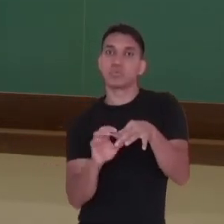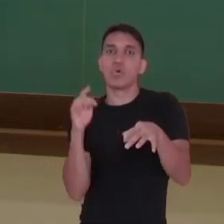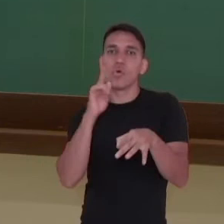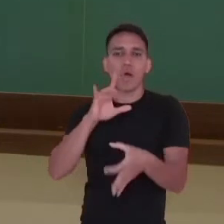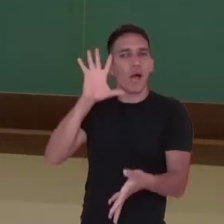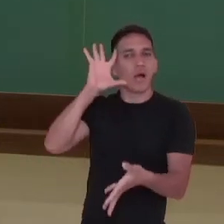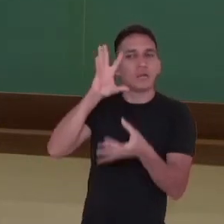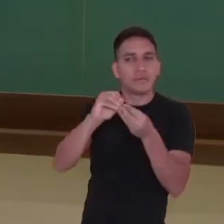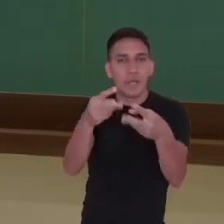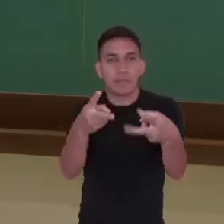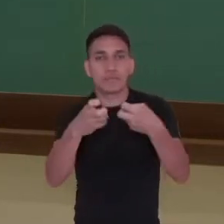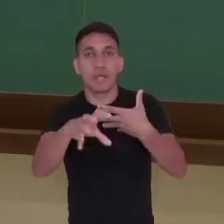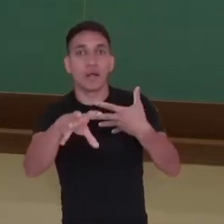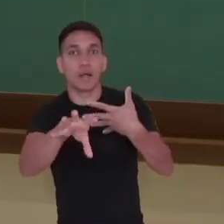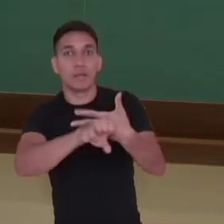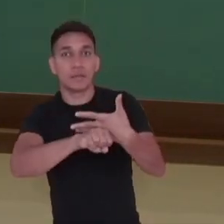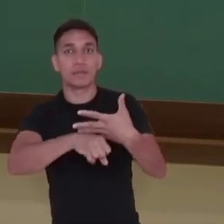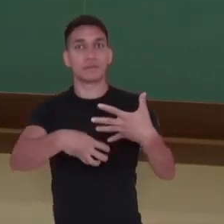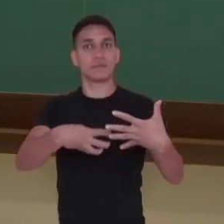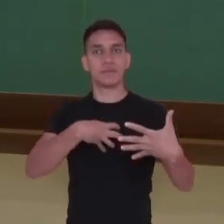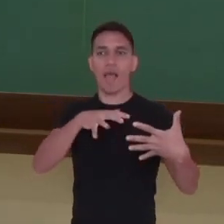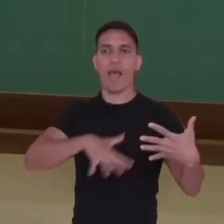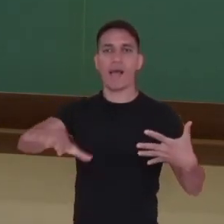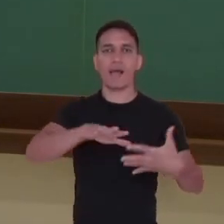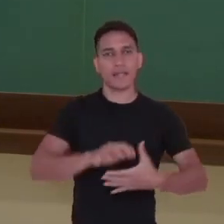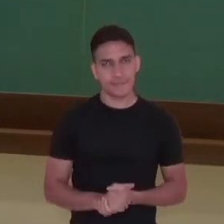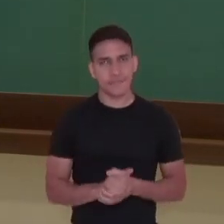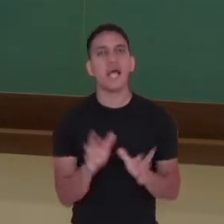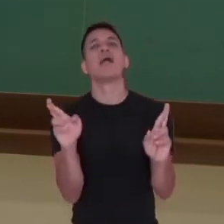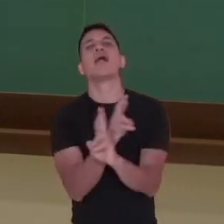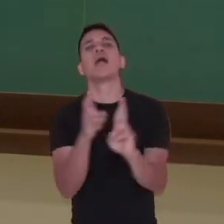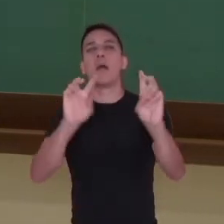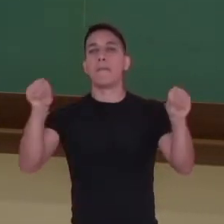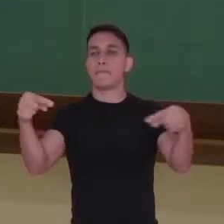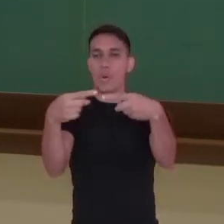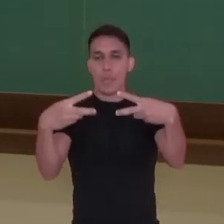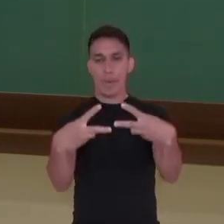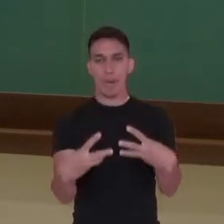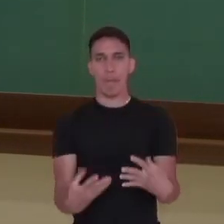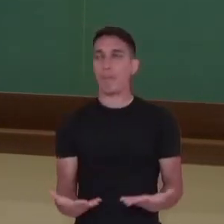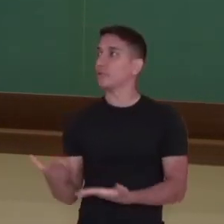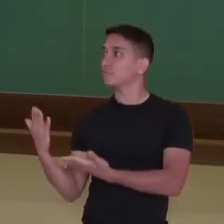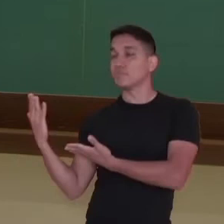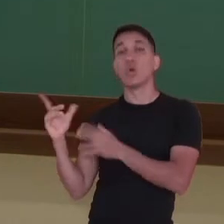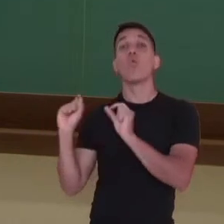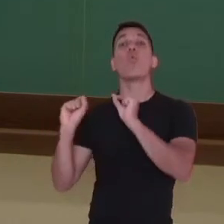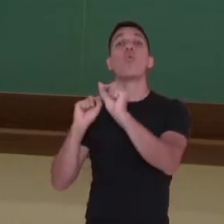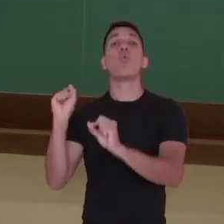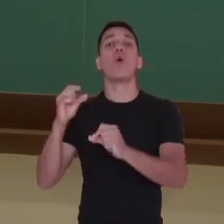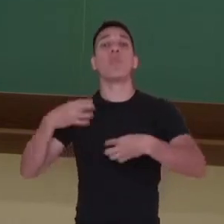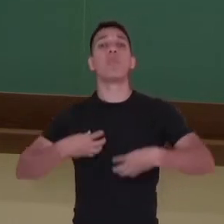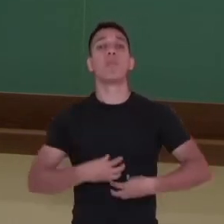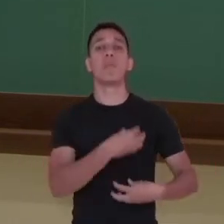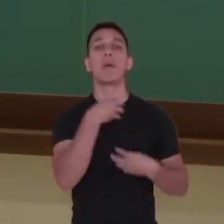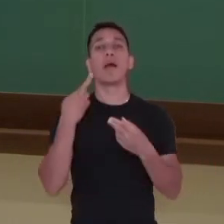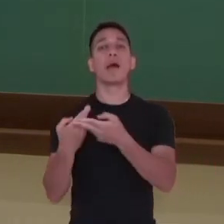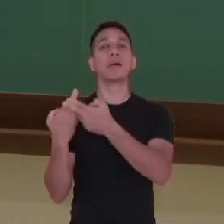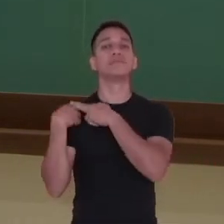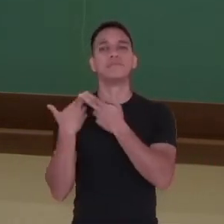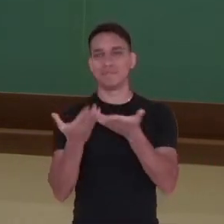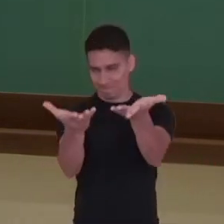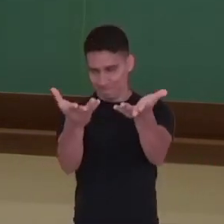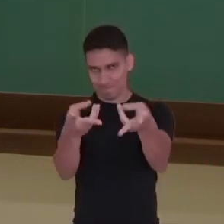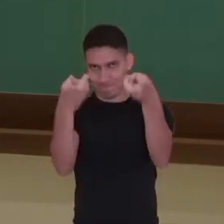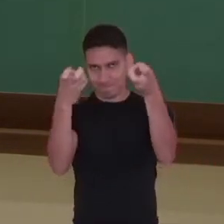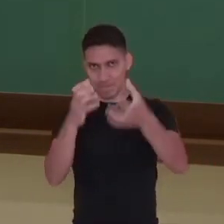e percebermos o ambiente. Relacione o sentido ao órgão responsável por sua percepção.